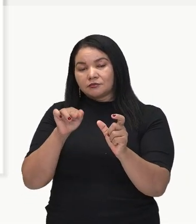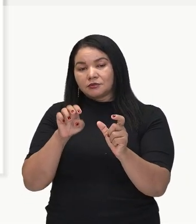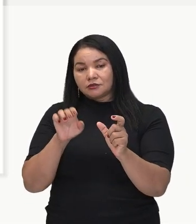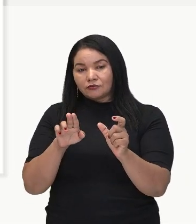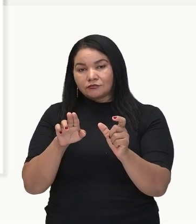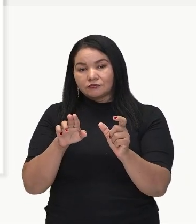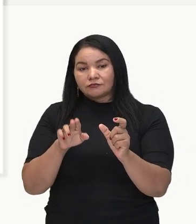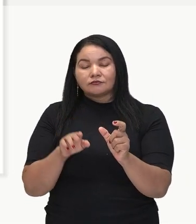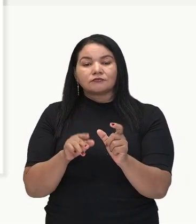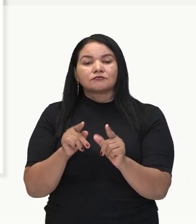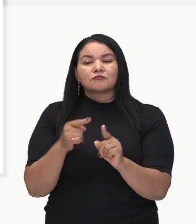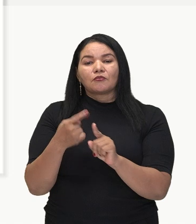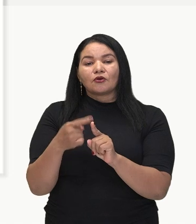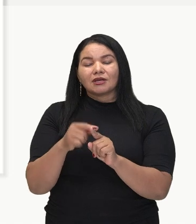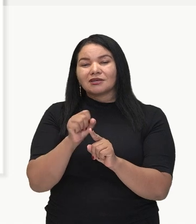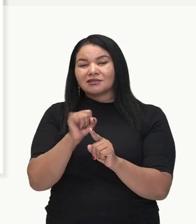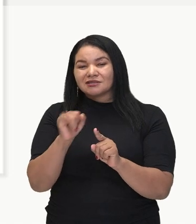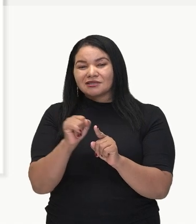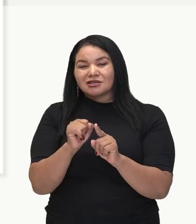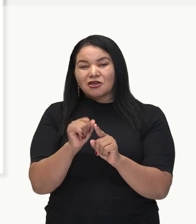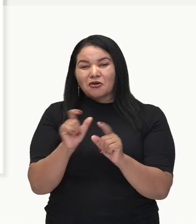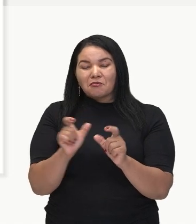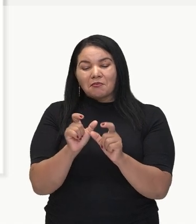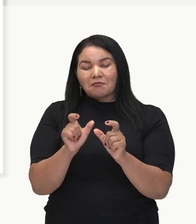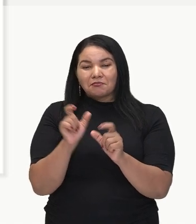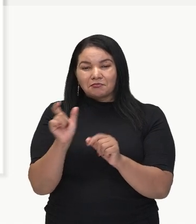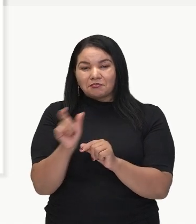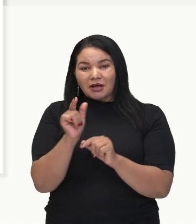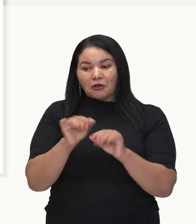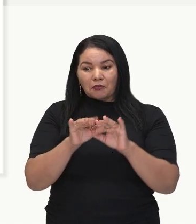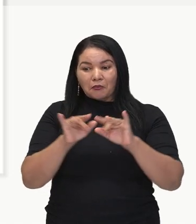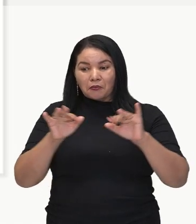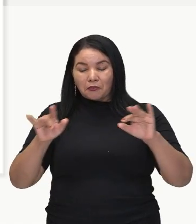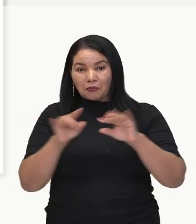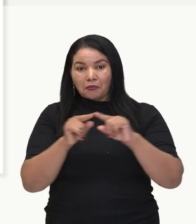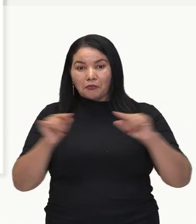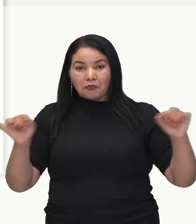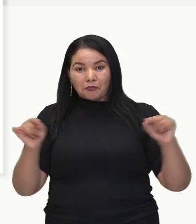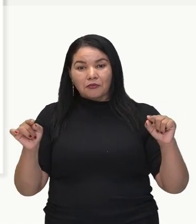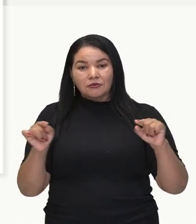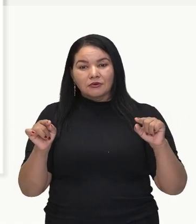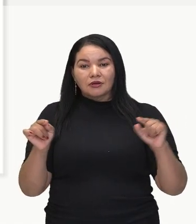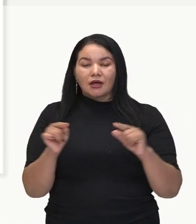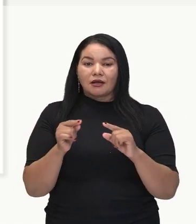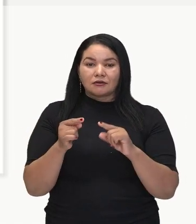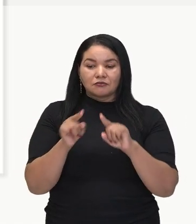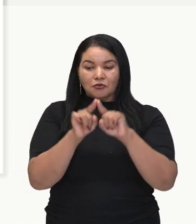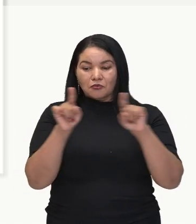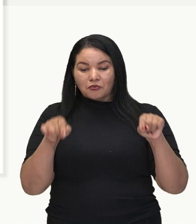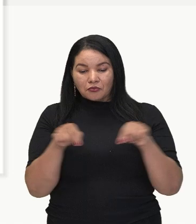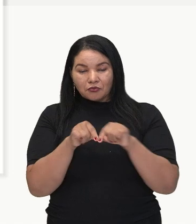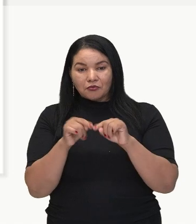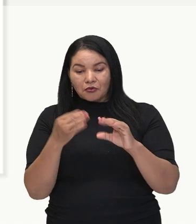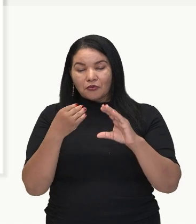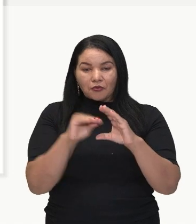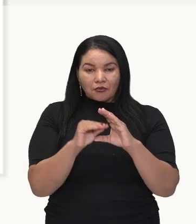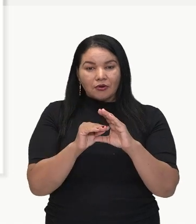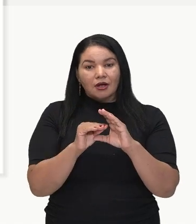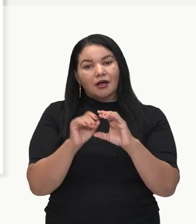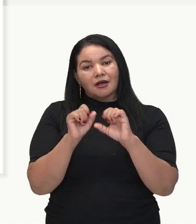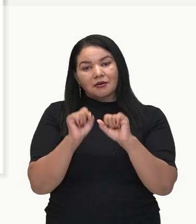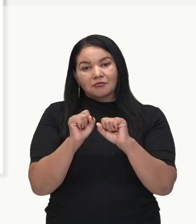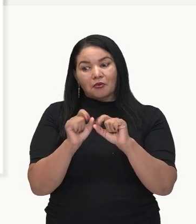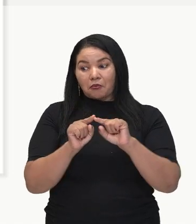Porque se ele colocasse o pneumático, olha só, poderia não caber aí no espaço, né? No